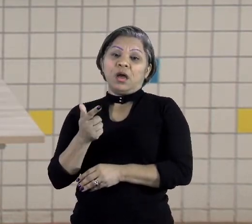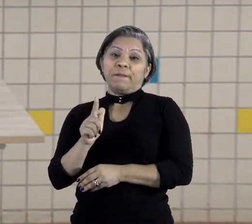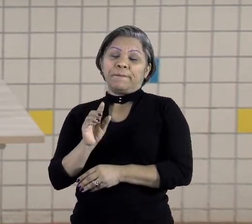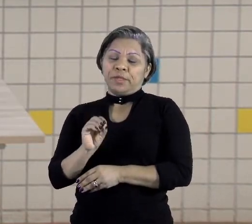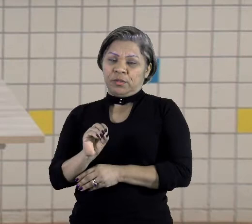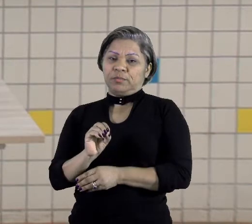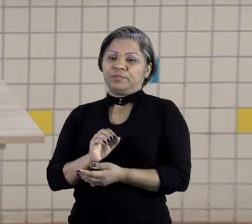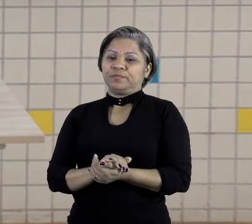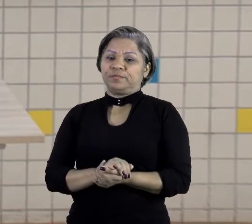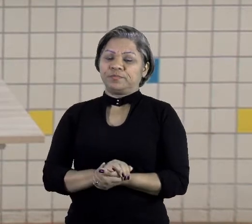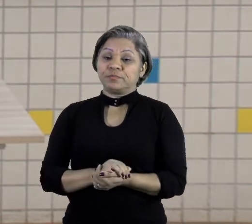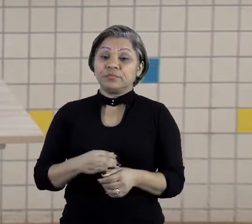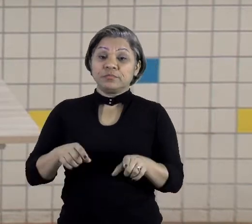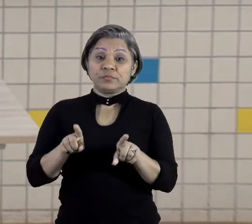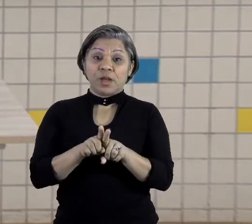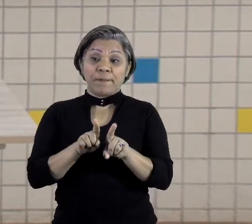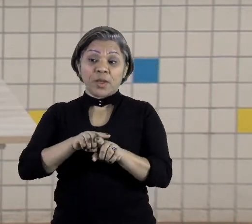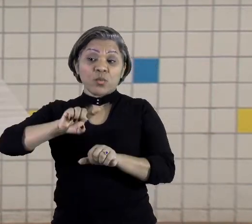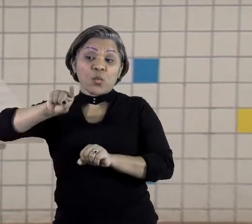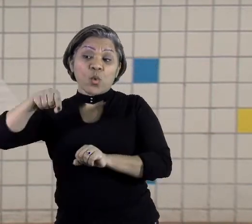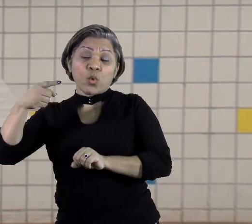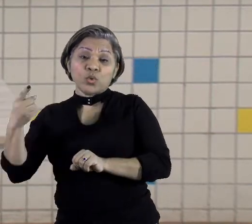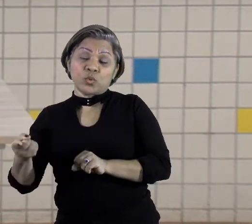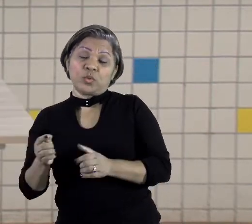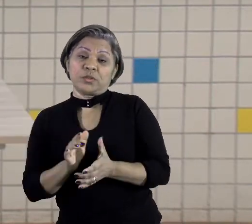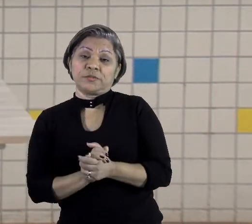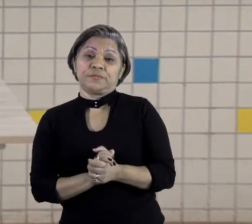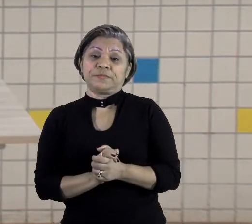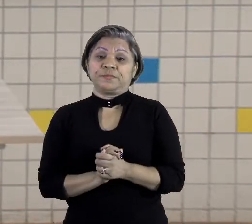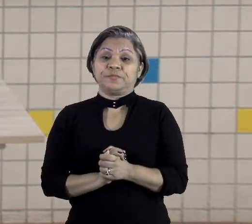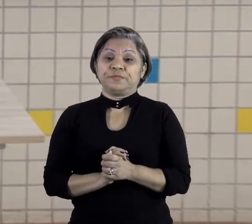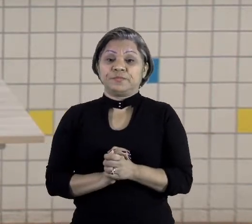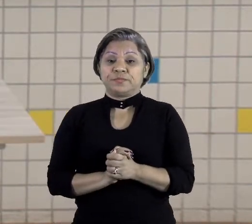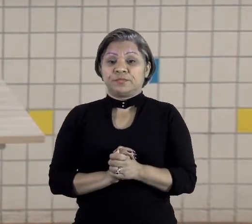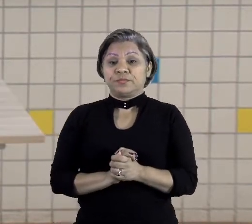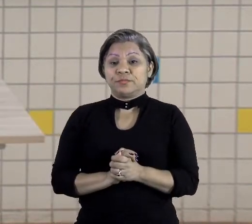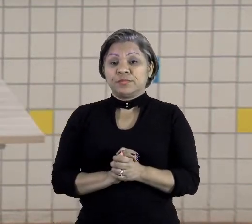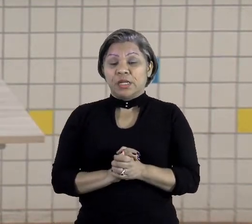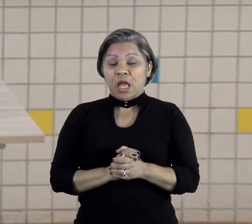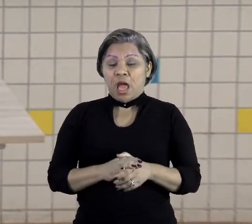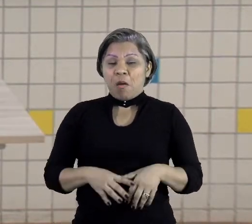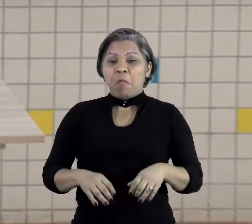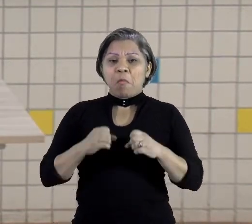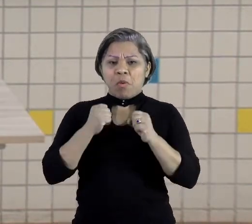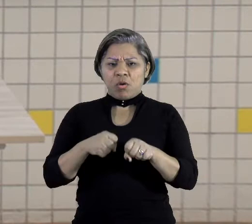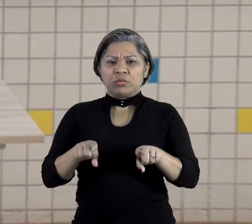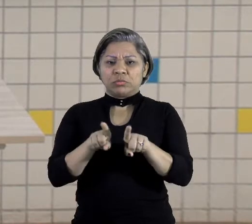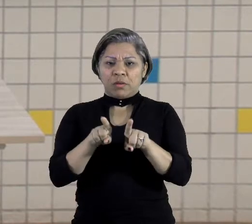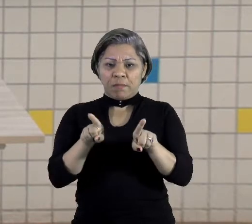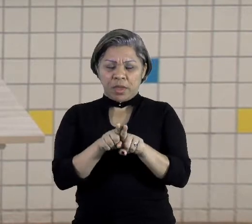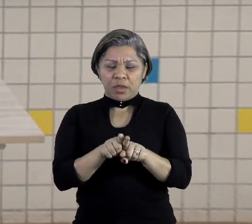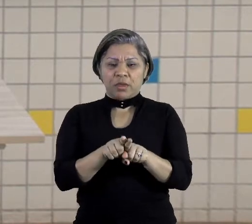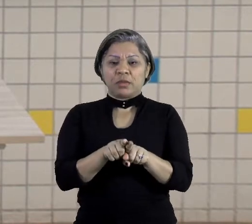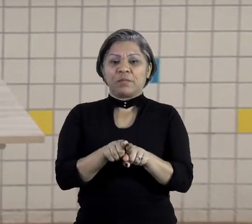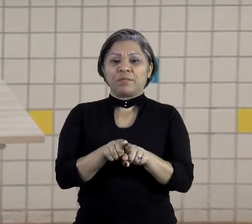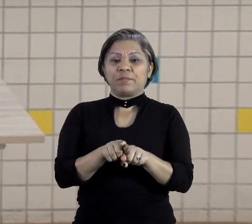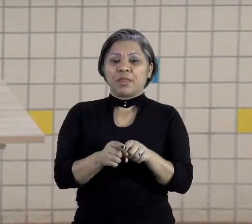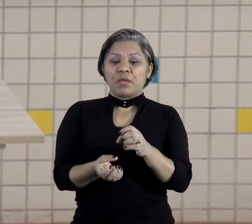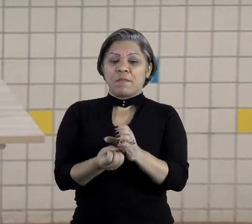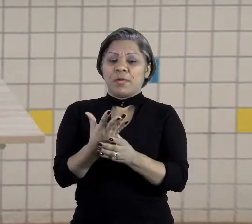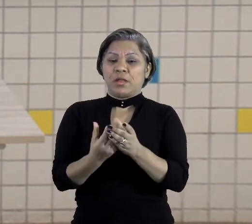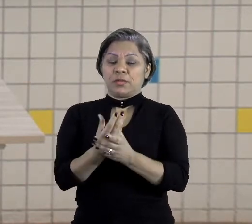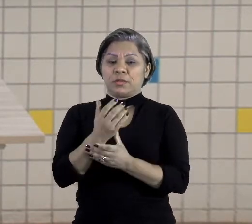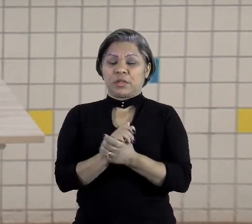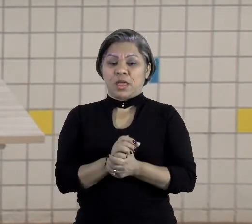soja. E a consociação, você planta milho e soja junto, tá? No mesmo período,